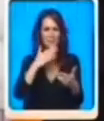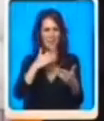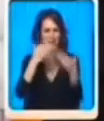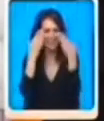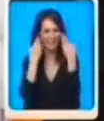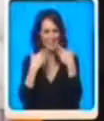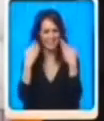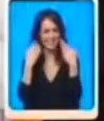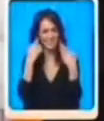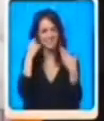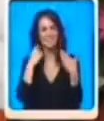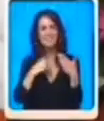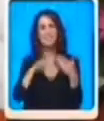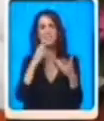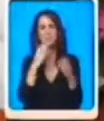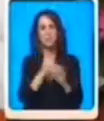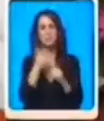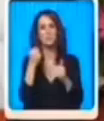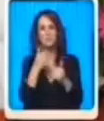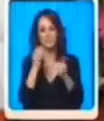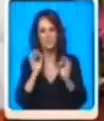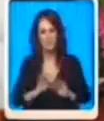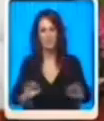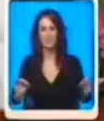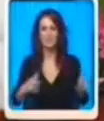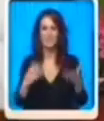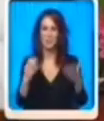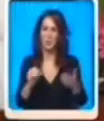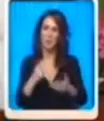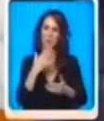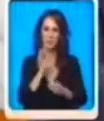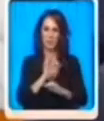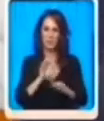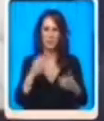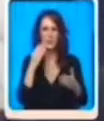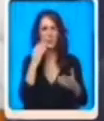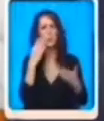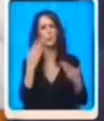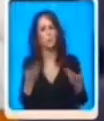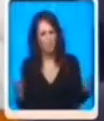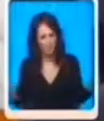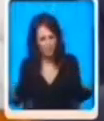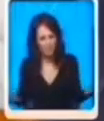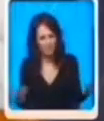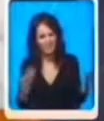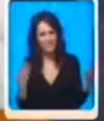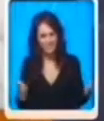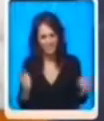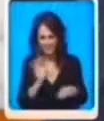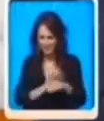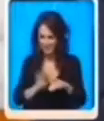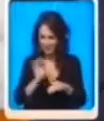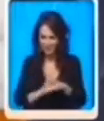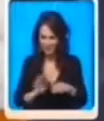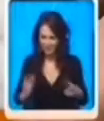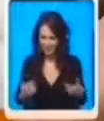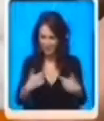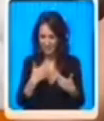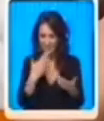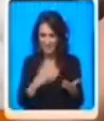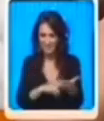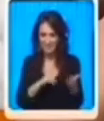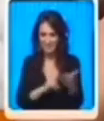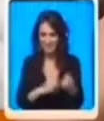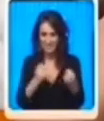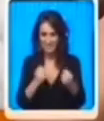Mas mais bonita e com mais estilo, já agora. Não, a ópera é maravilhosa. Como é que é? Como é que é receber este carinho quando ele é autêntico e